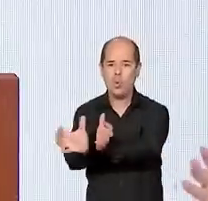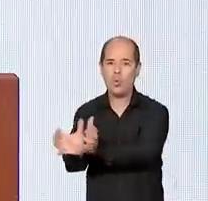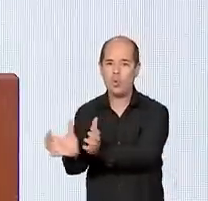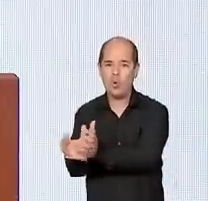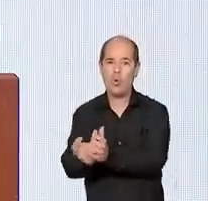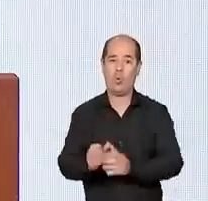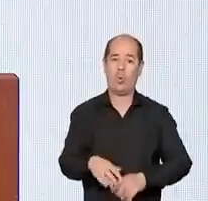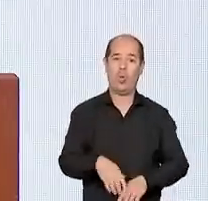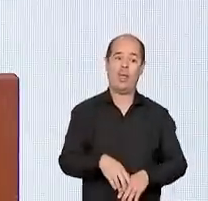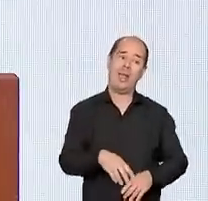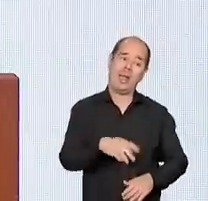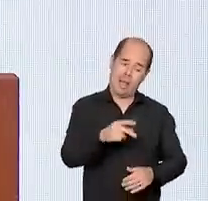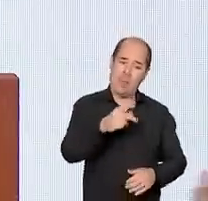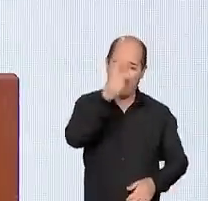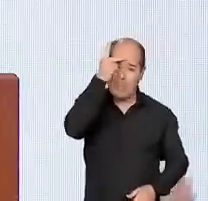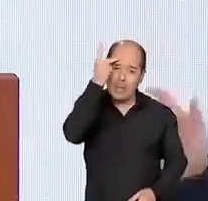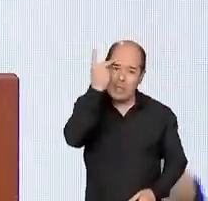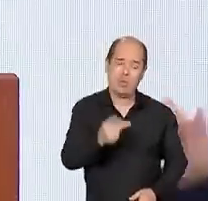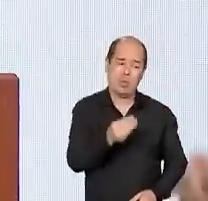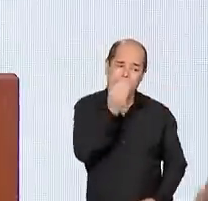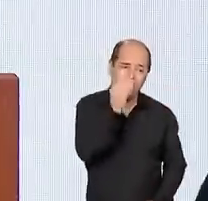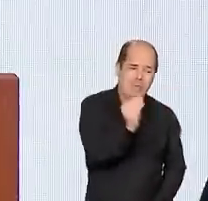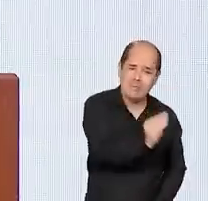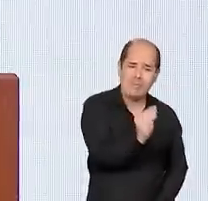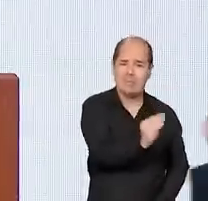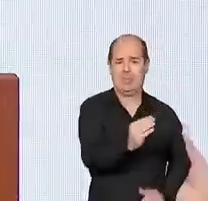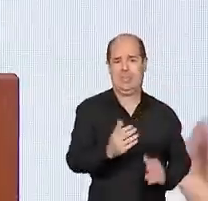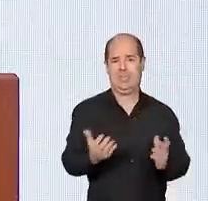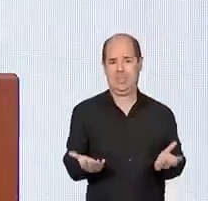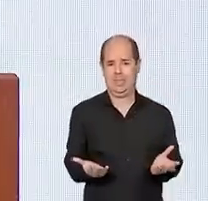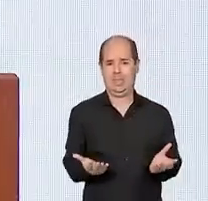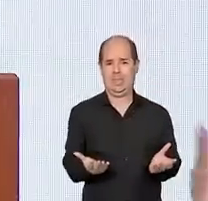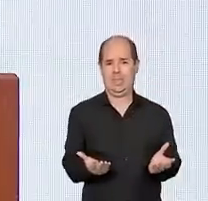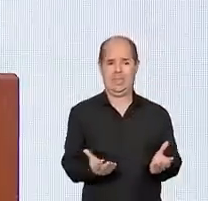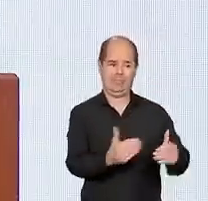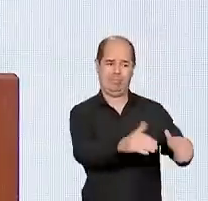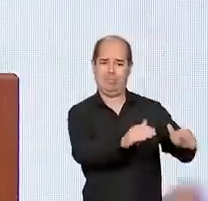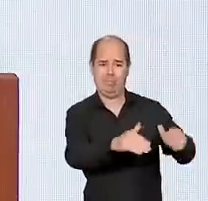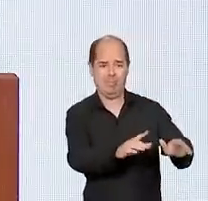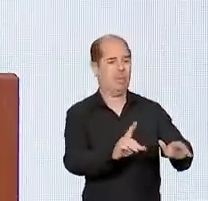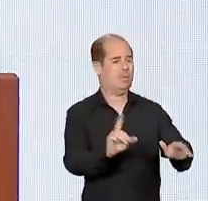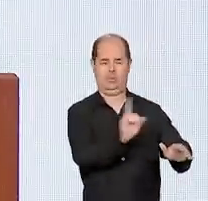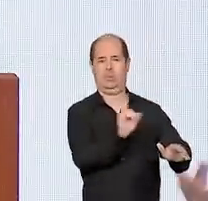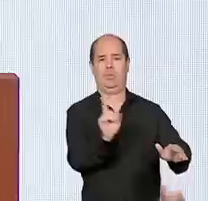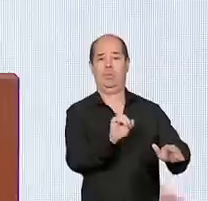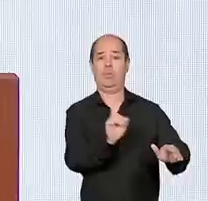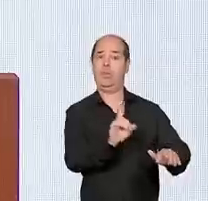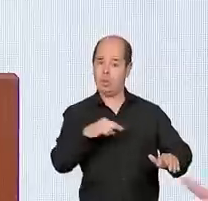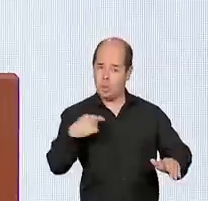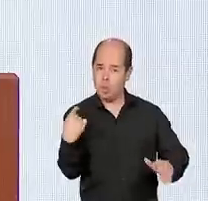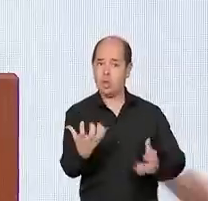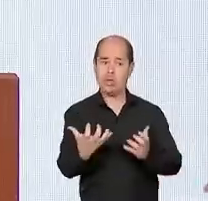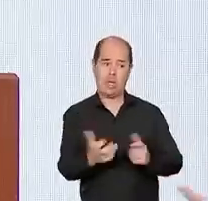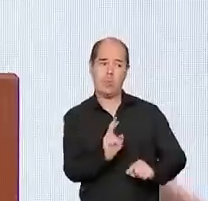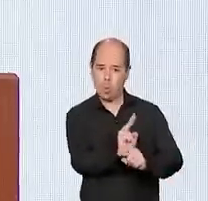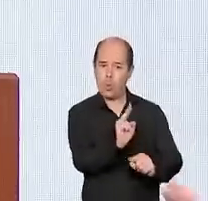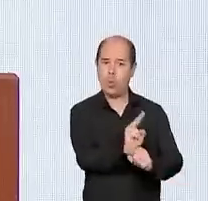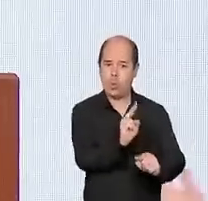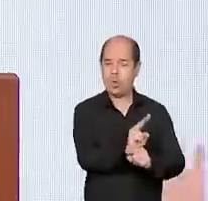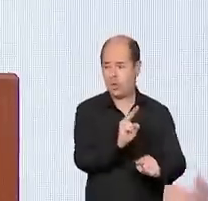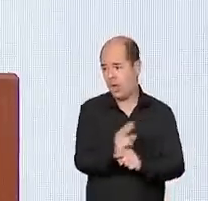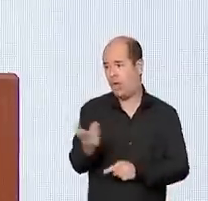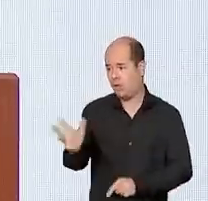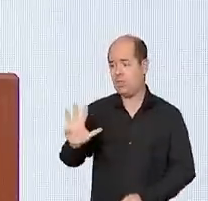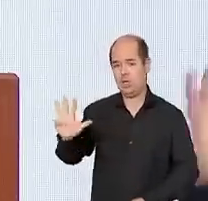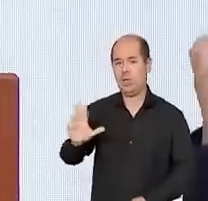negligenciadas, mas são as pessoas que são negligenciadas, as pessoas que nós queremos cuidar, presidente, como o senhor bem fala.